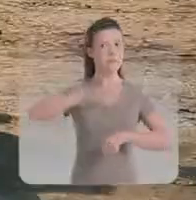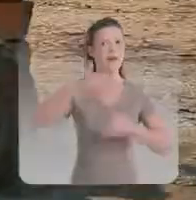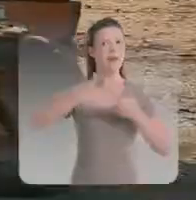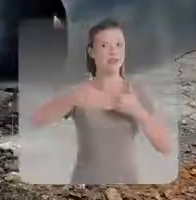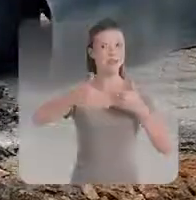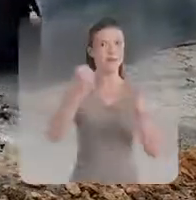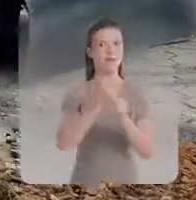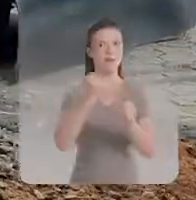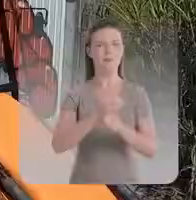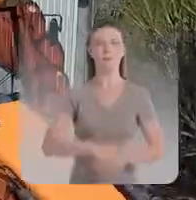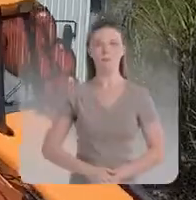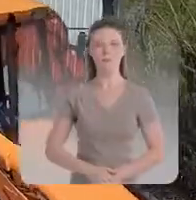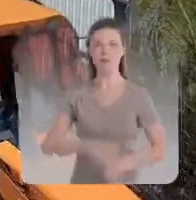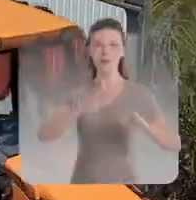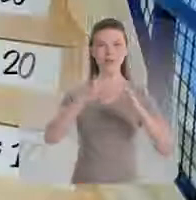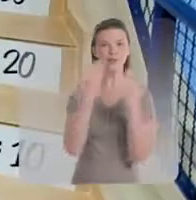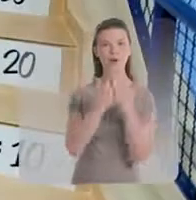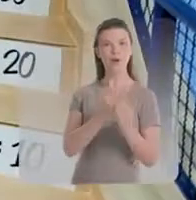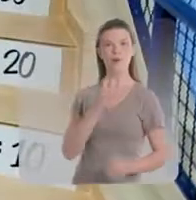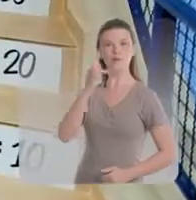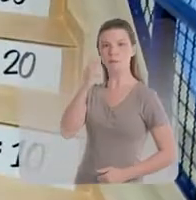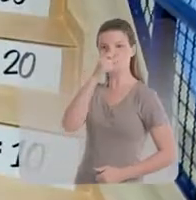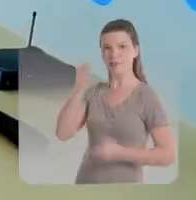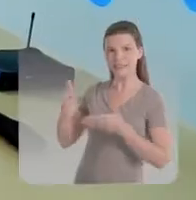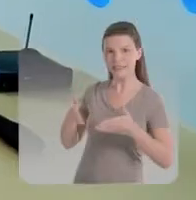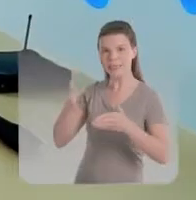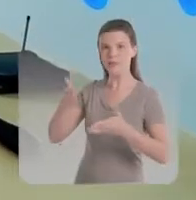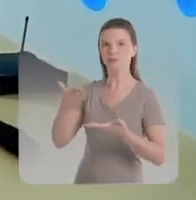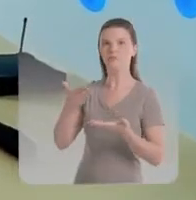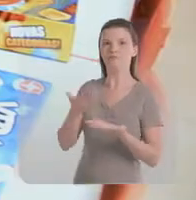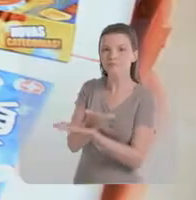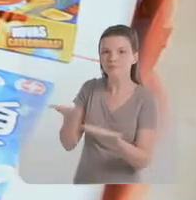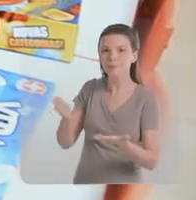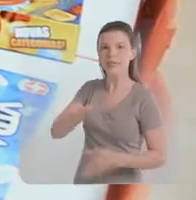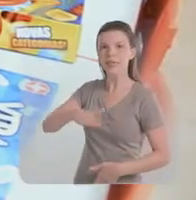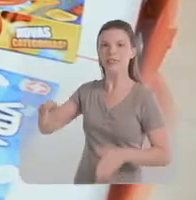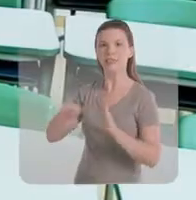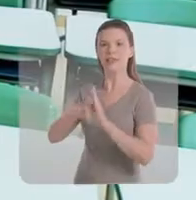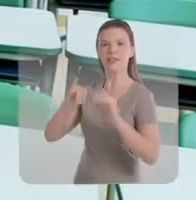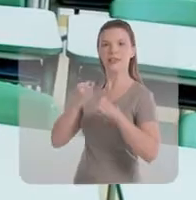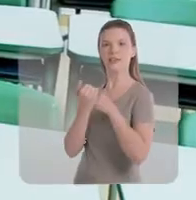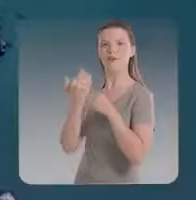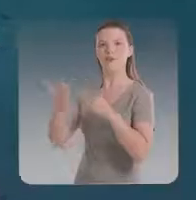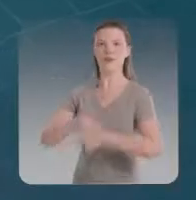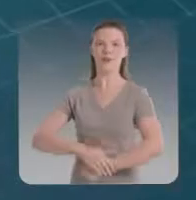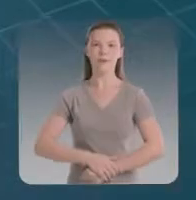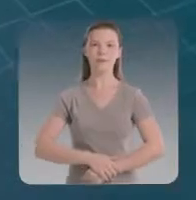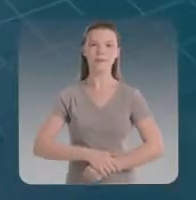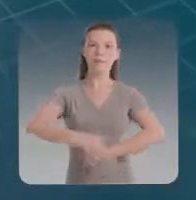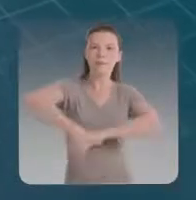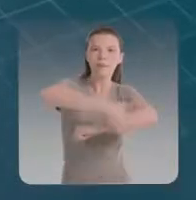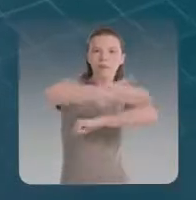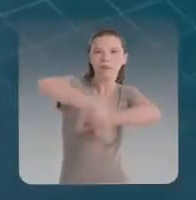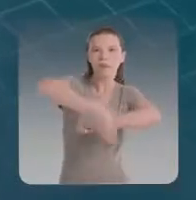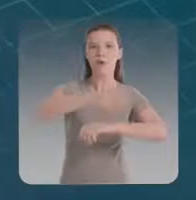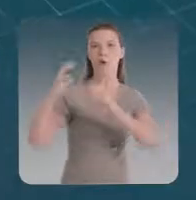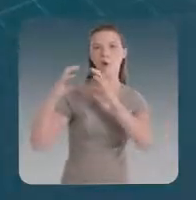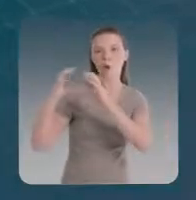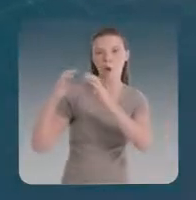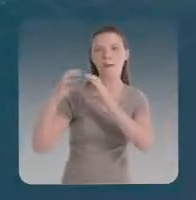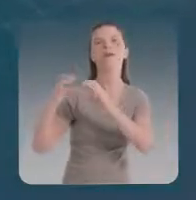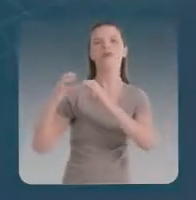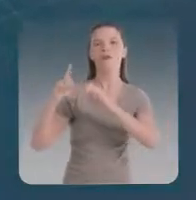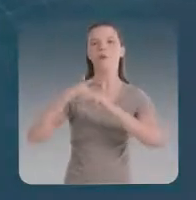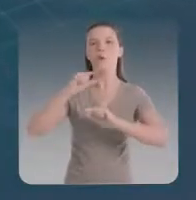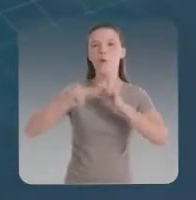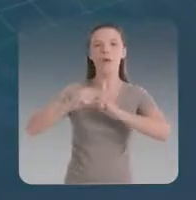vem por aí. É tudo obra grande. A Escola do Futuro no Estreito, para atender a criançada de todo o continente. A nova Orla de Coqueiros,